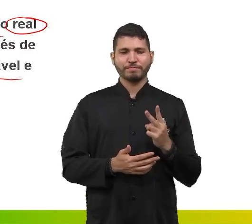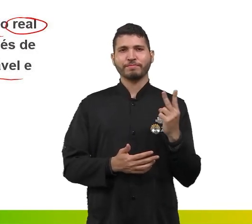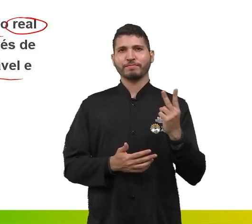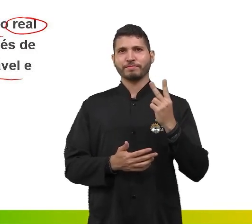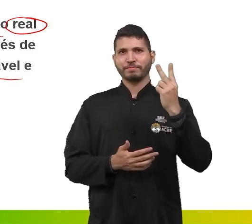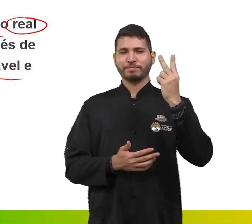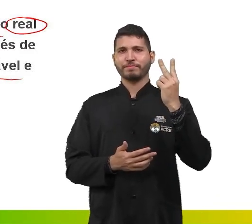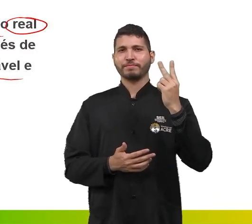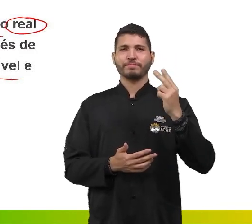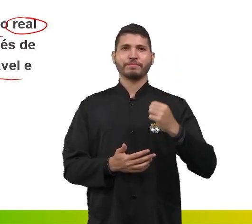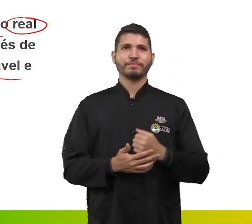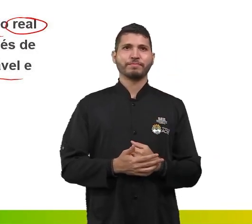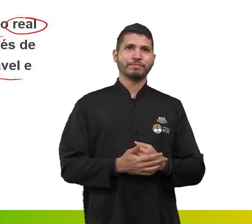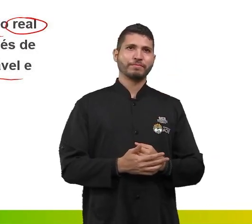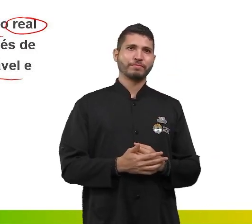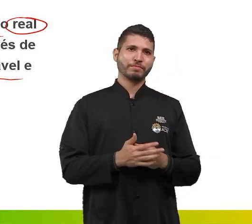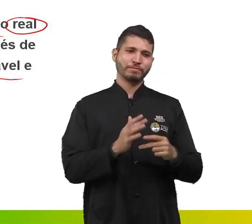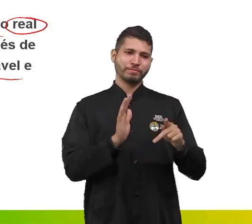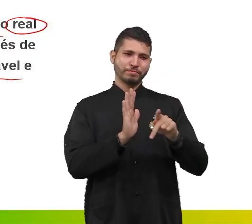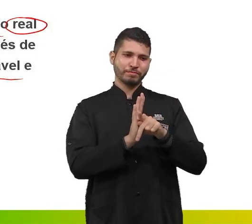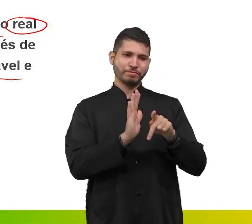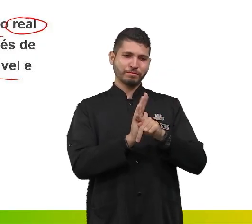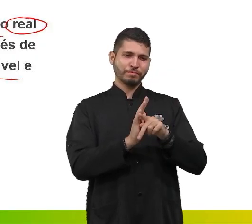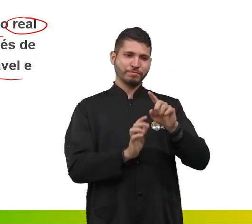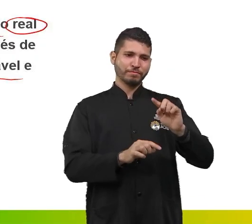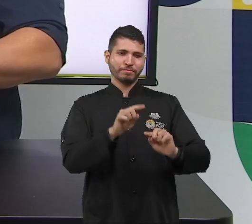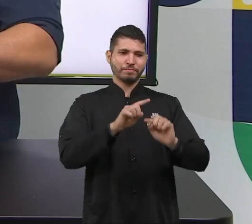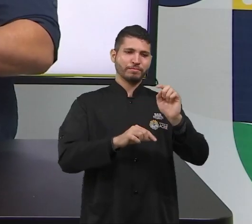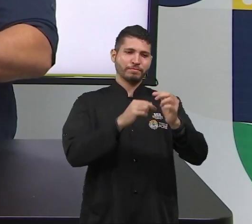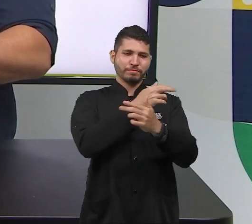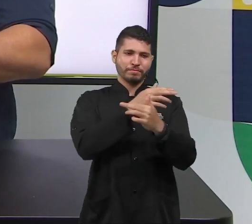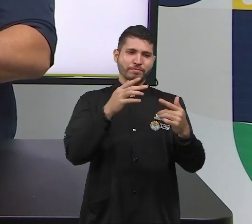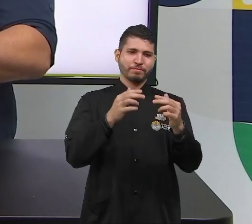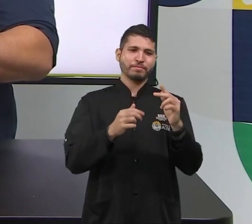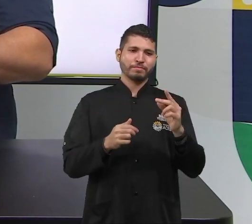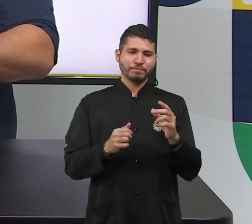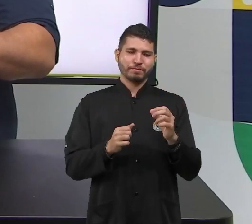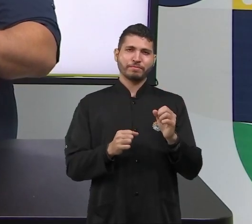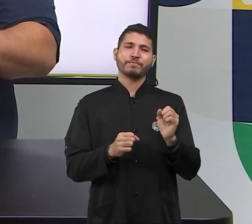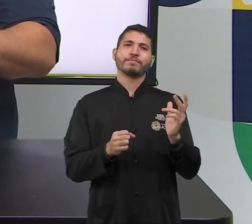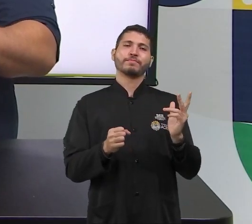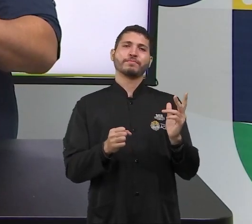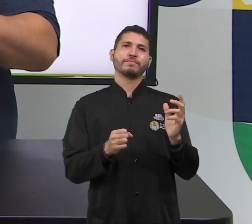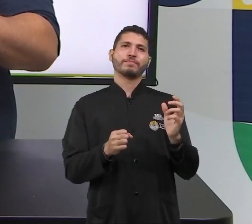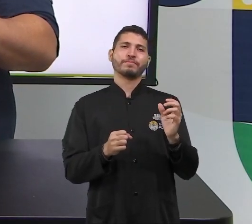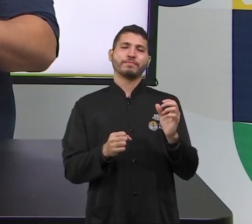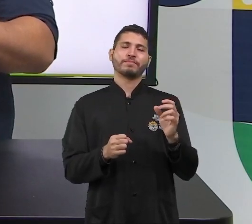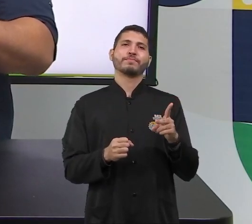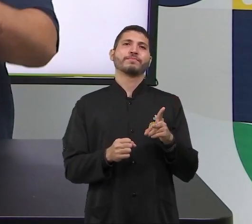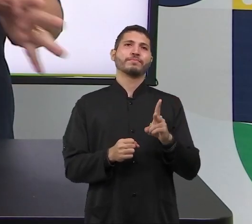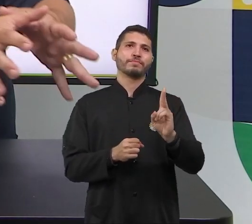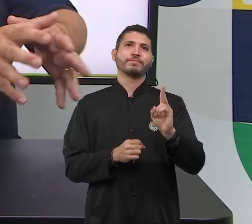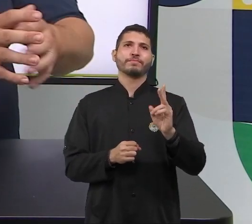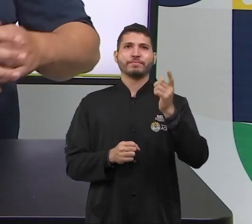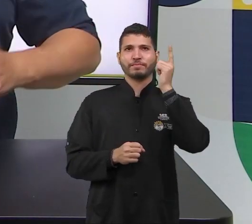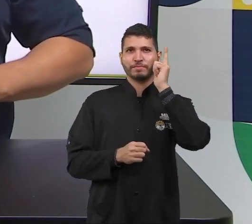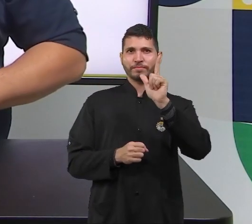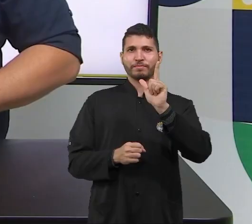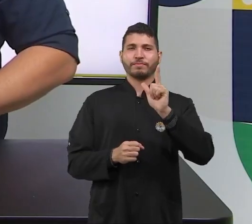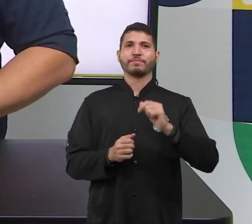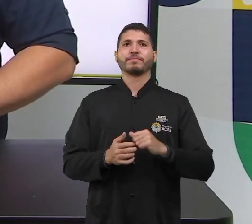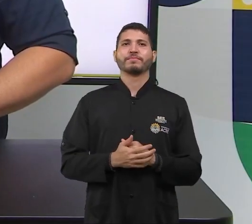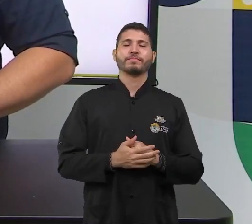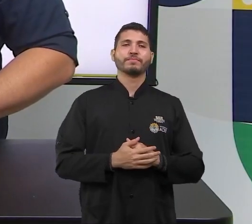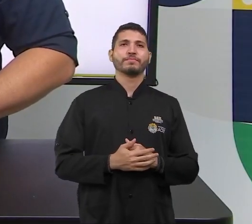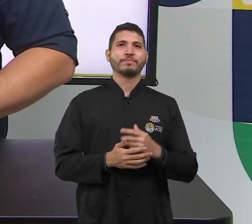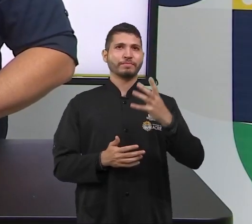e organizada. Ou seja, o rei pegava agora esses nobres e entregava cargos a esses